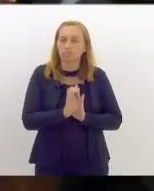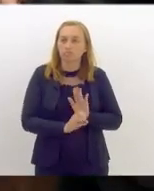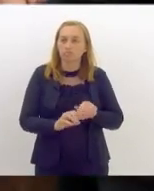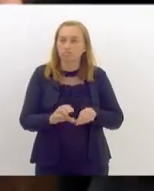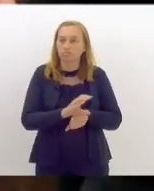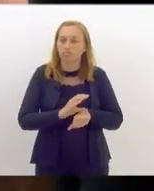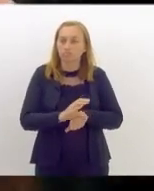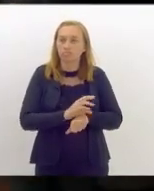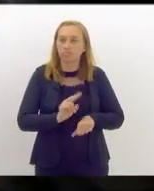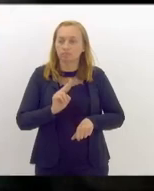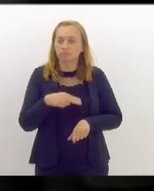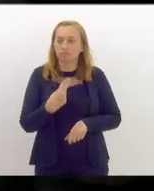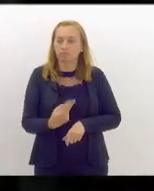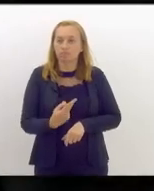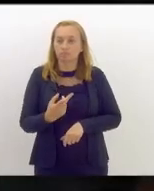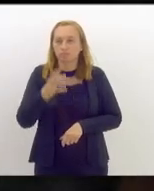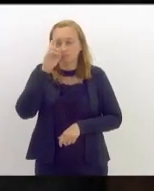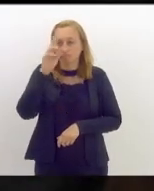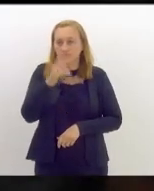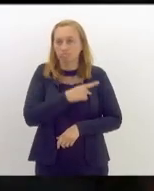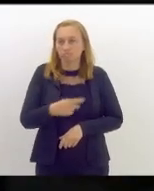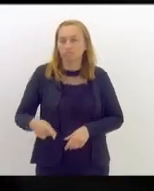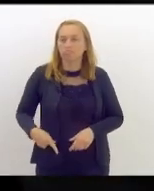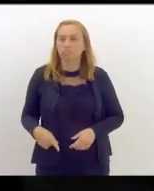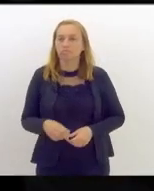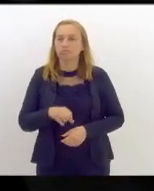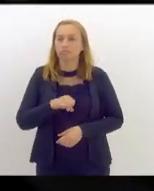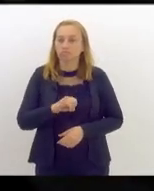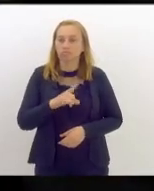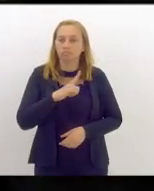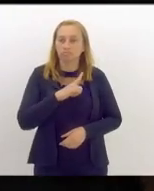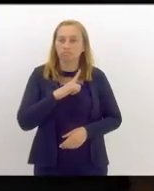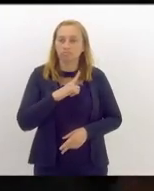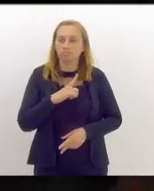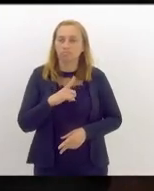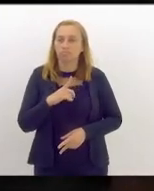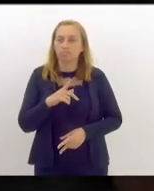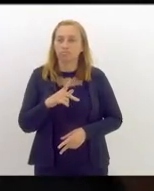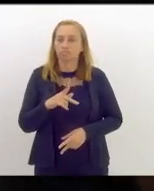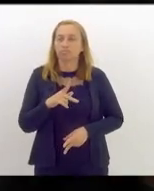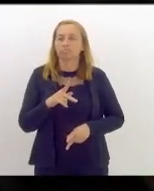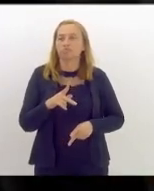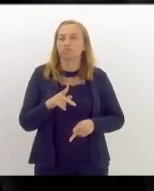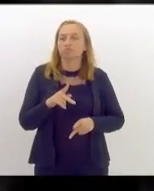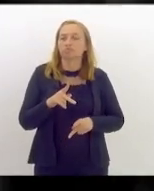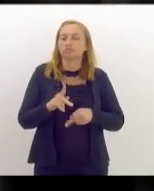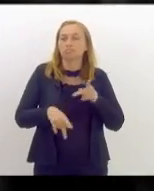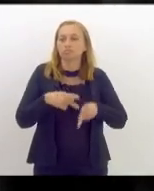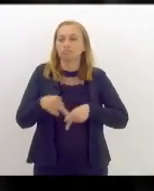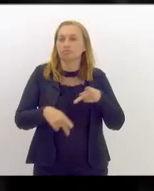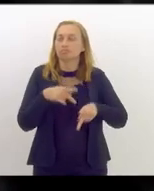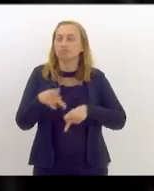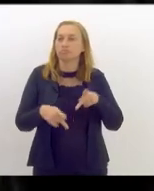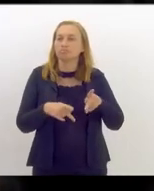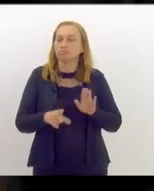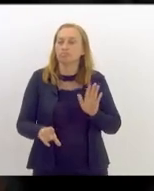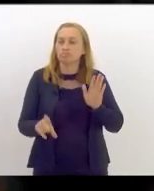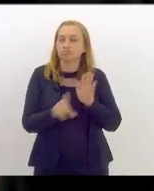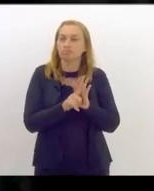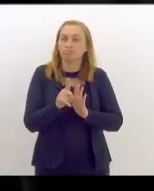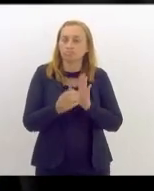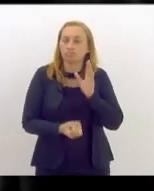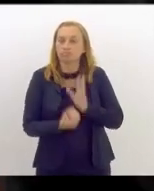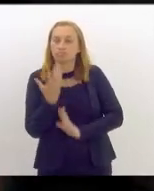constitucional ou seja senhor presidente se houve a população no legislac falando da